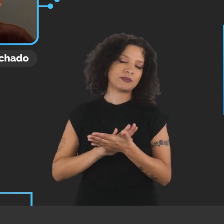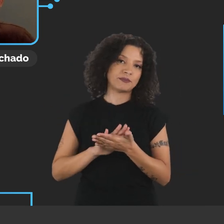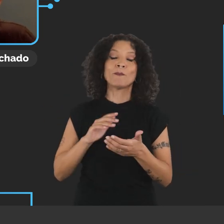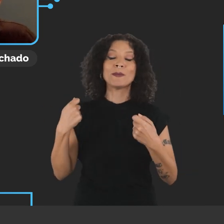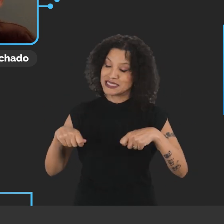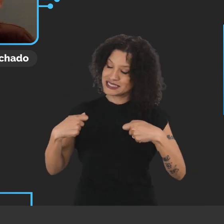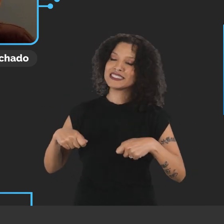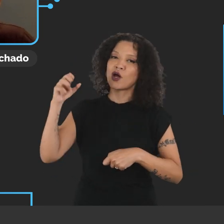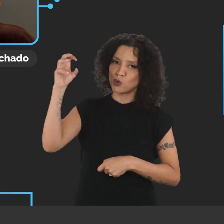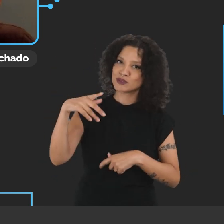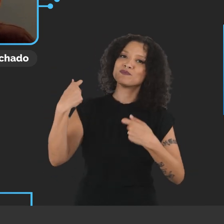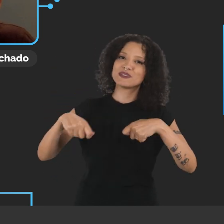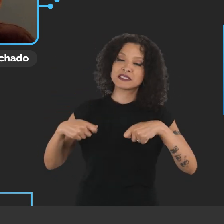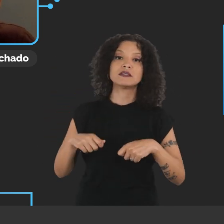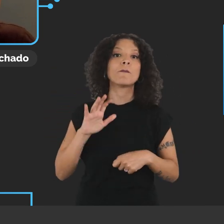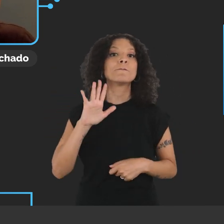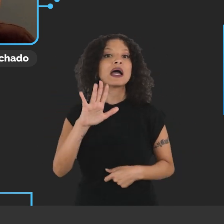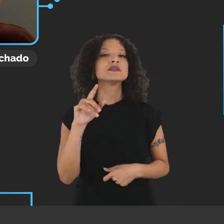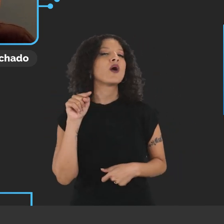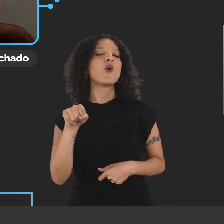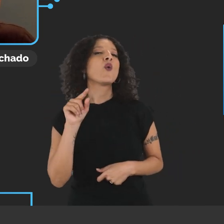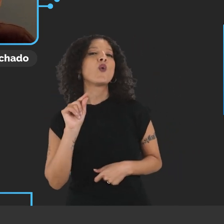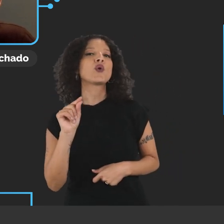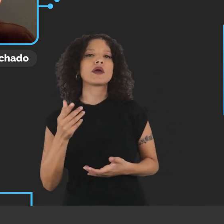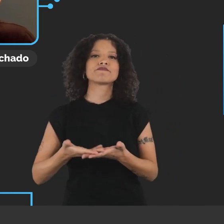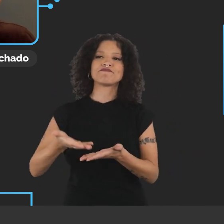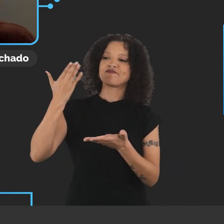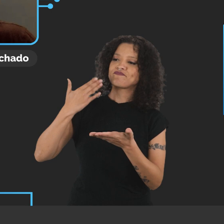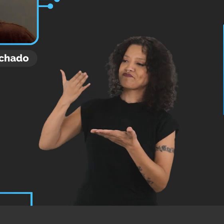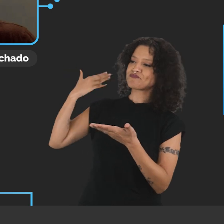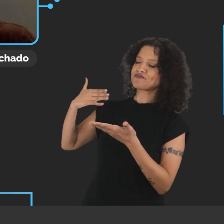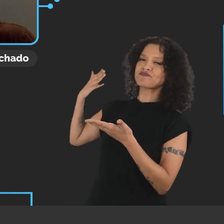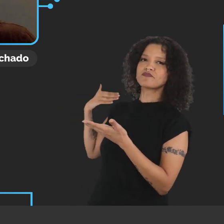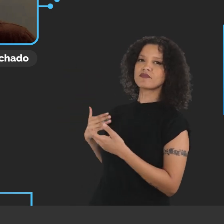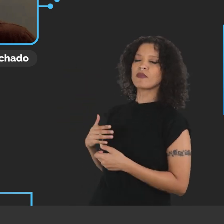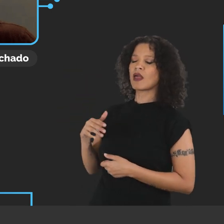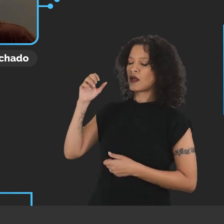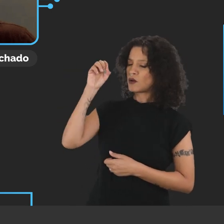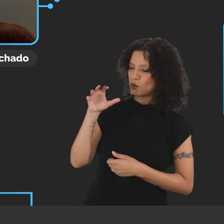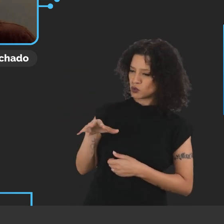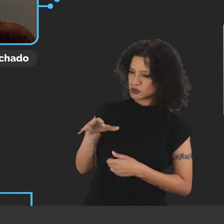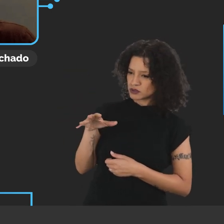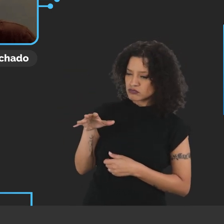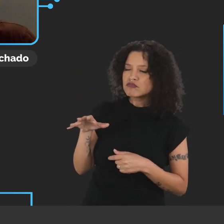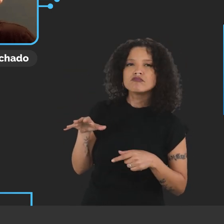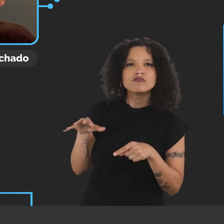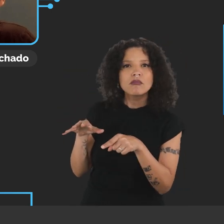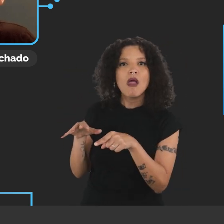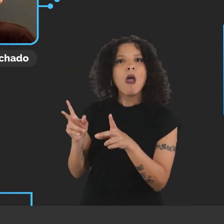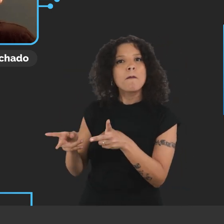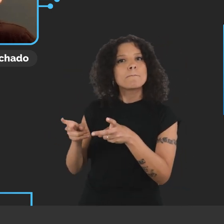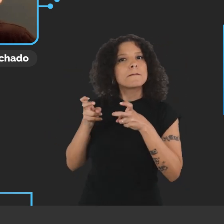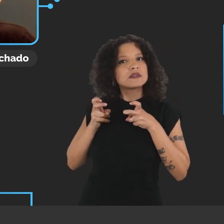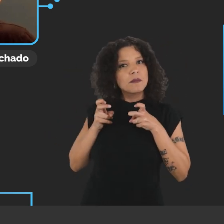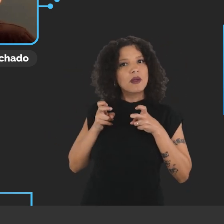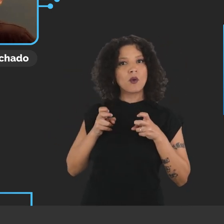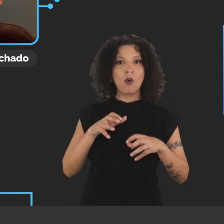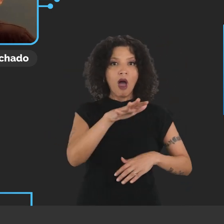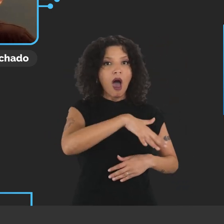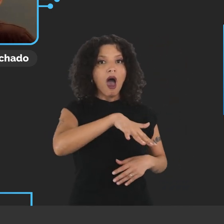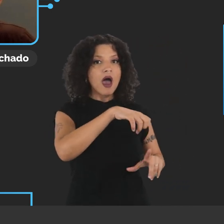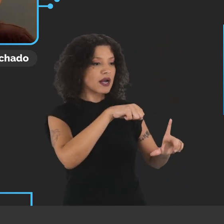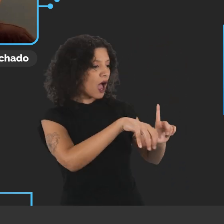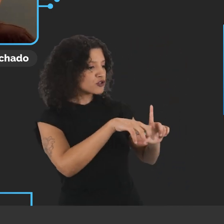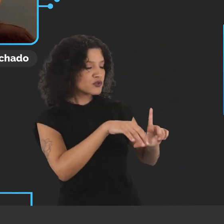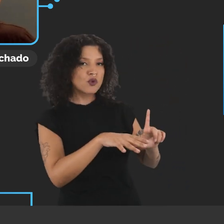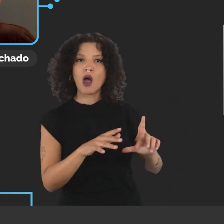aqui a luz é uma alusão ao olhar que a gente teve em relação à ausência das pessoas com